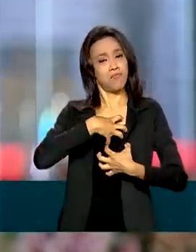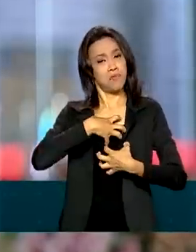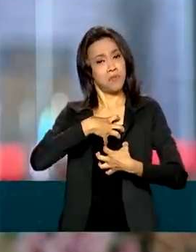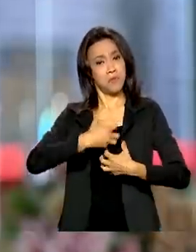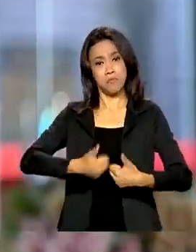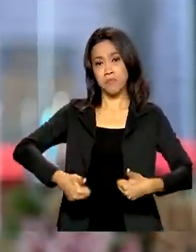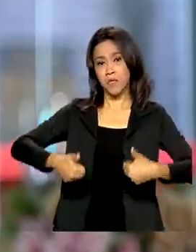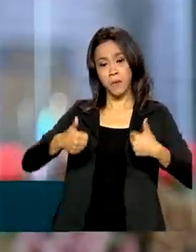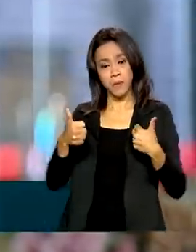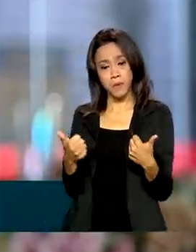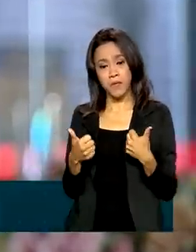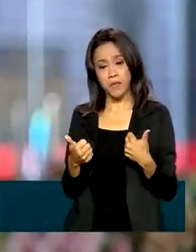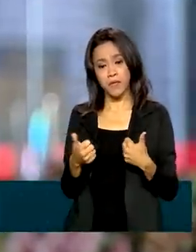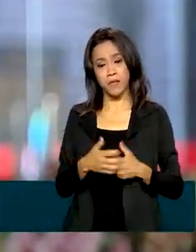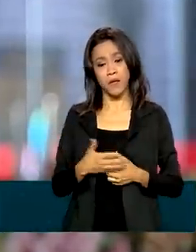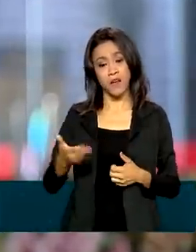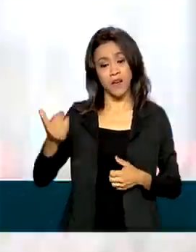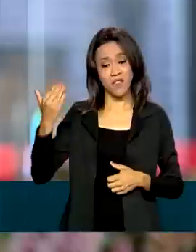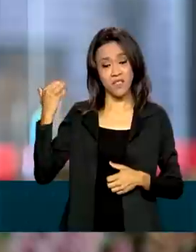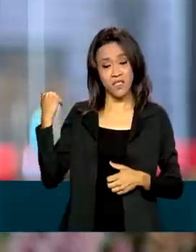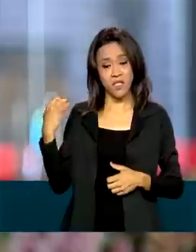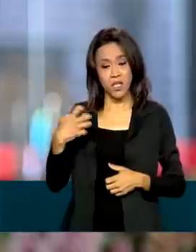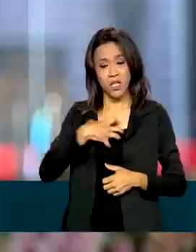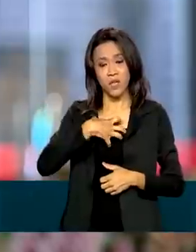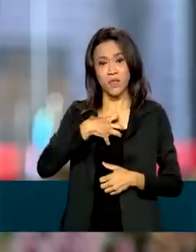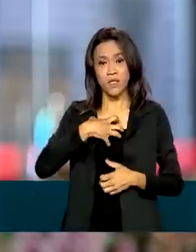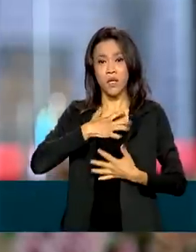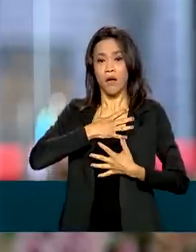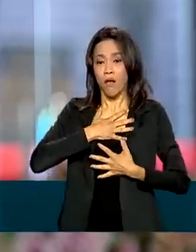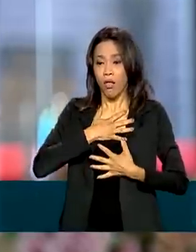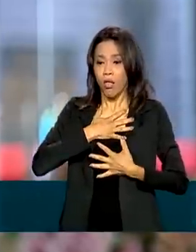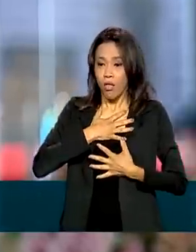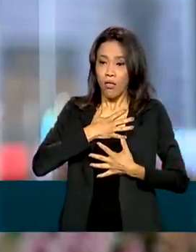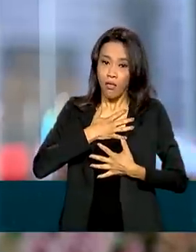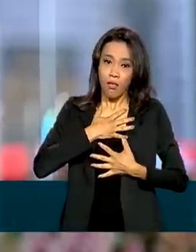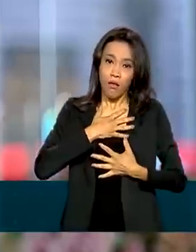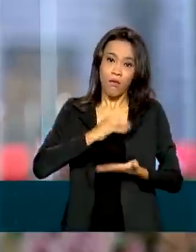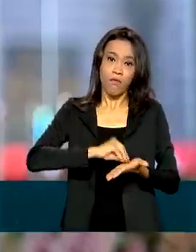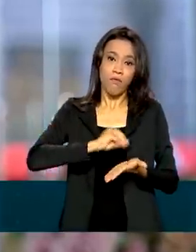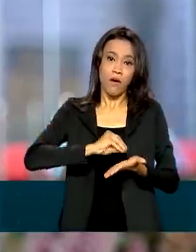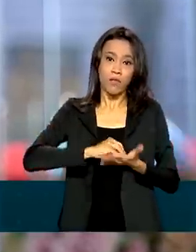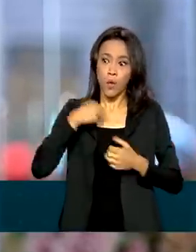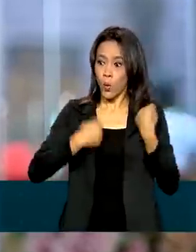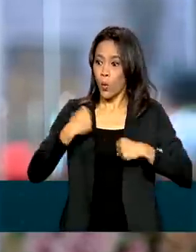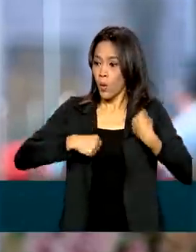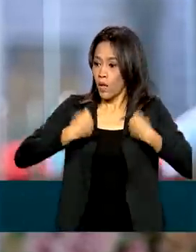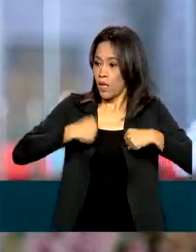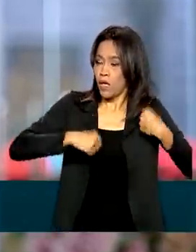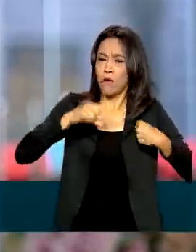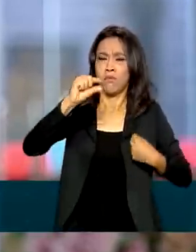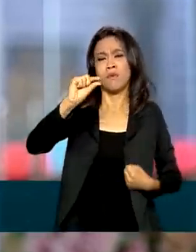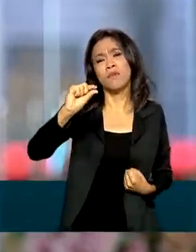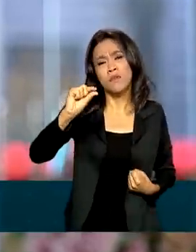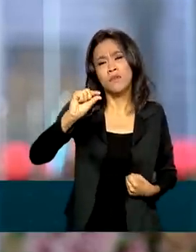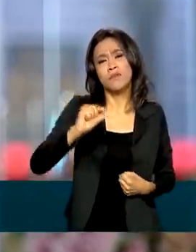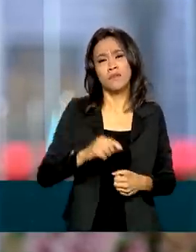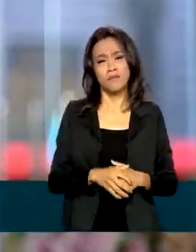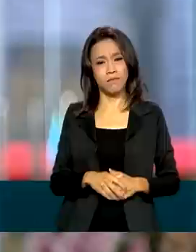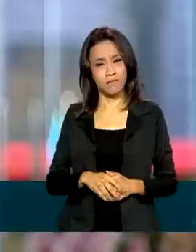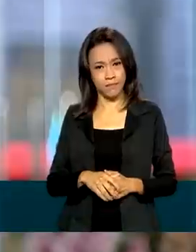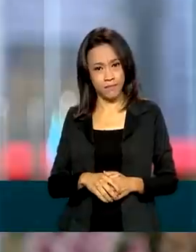tranquila. Antigamente eu sentia muita falta de ar. Tipo, se eu corria bem pouquinho mesmo,